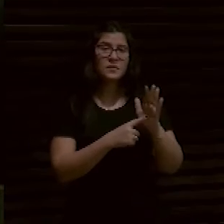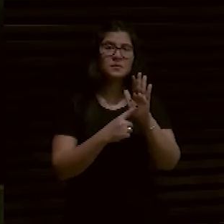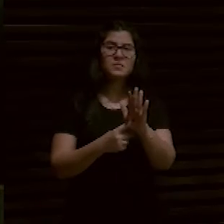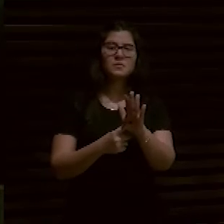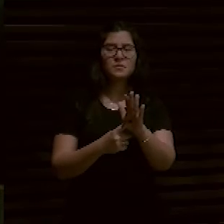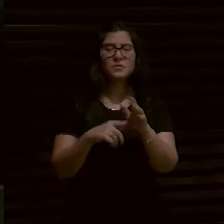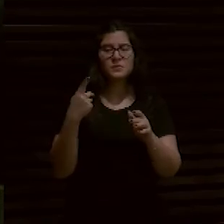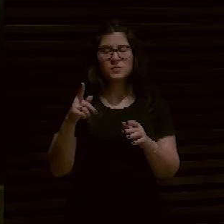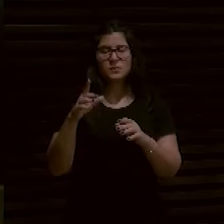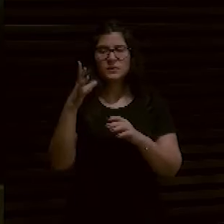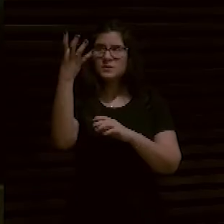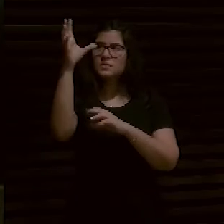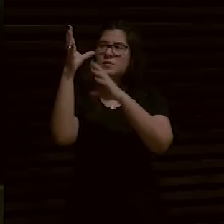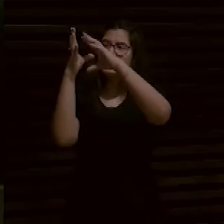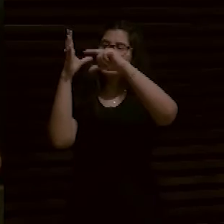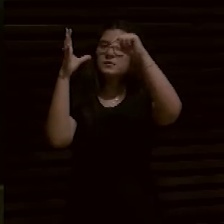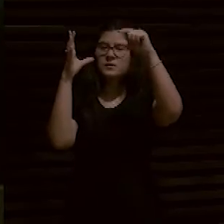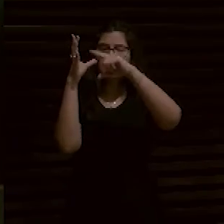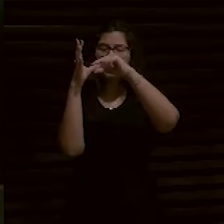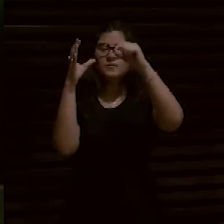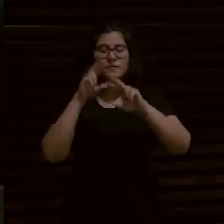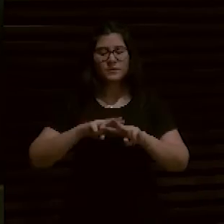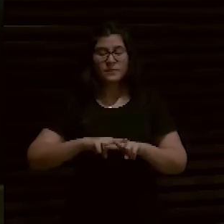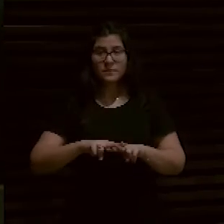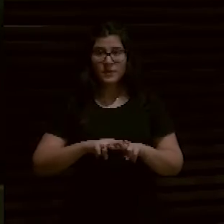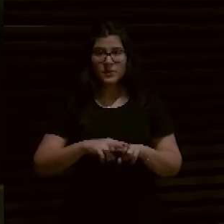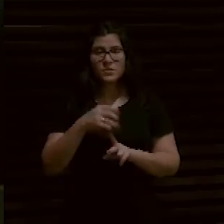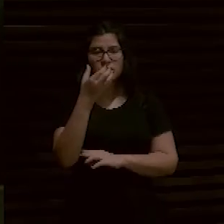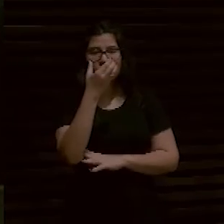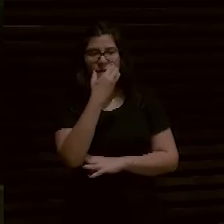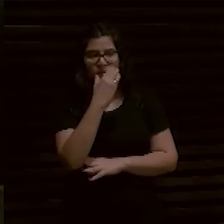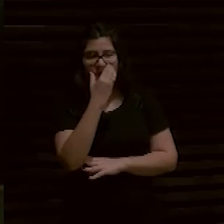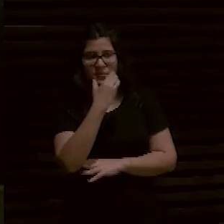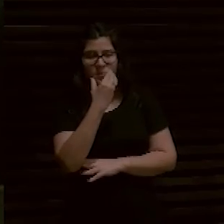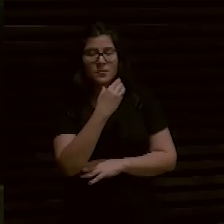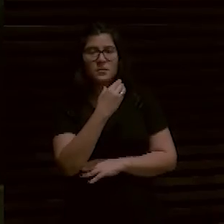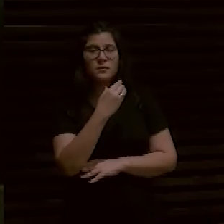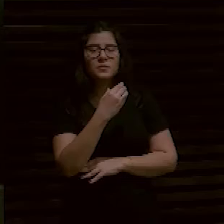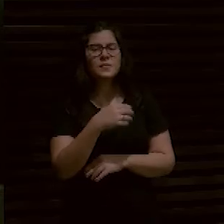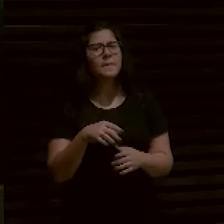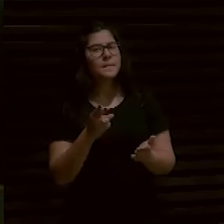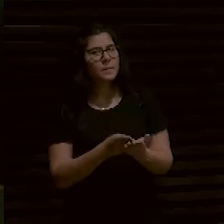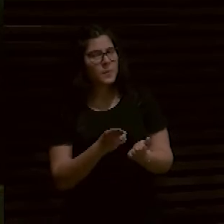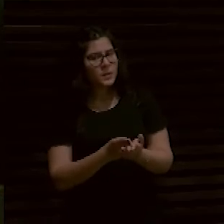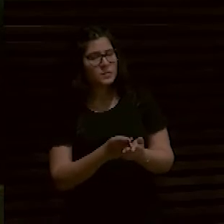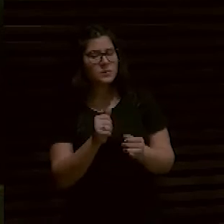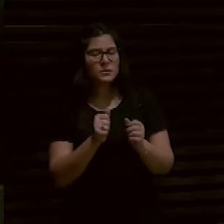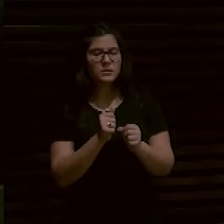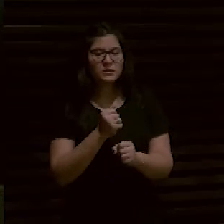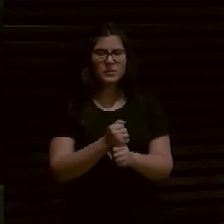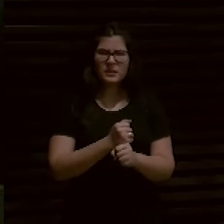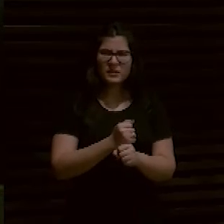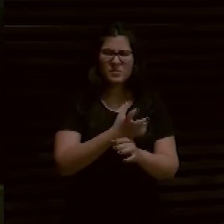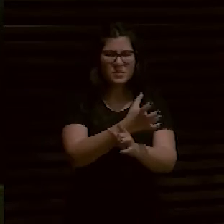suas folhas verdes e pelos seus frutos, produzidos ainda que em ano de estiagem.